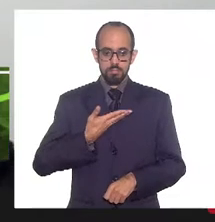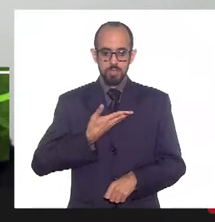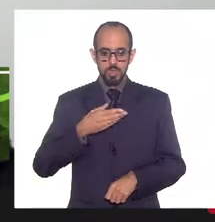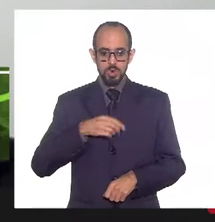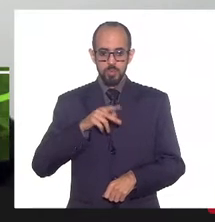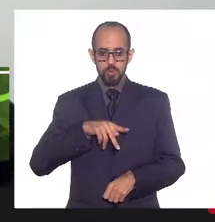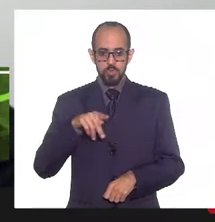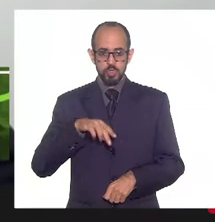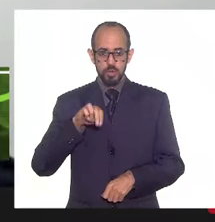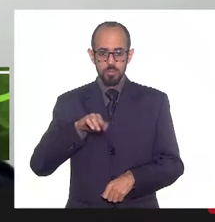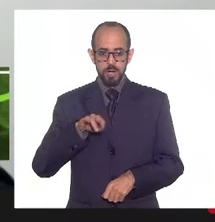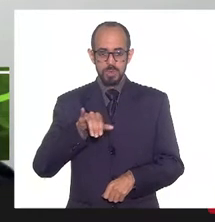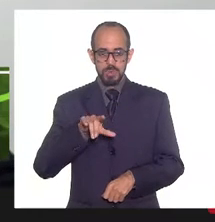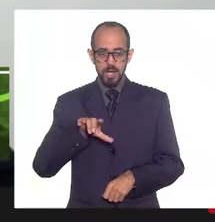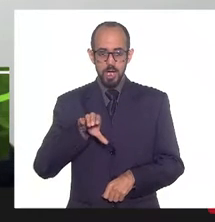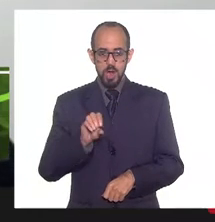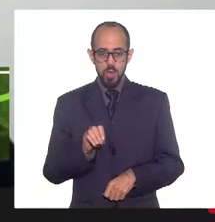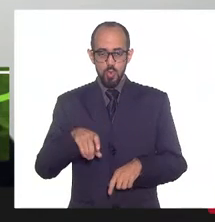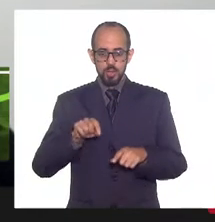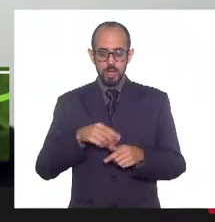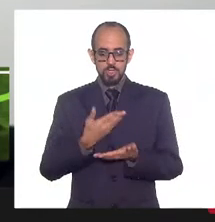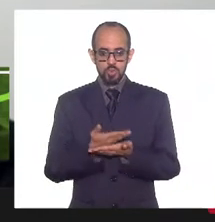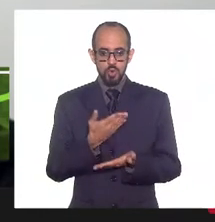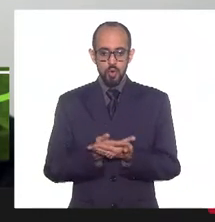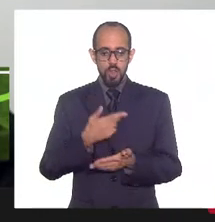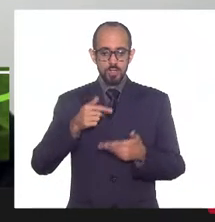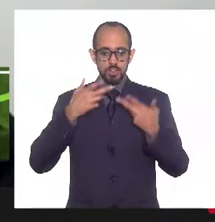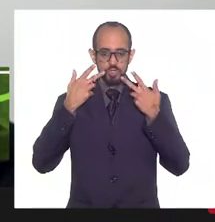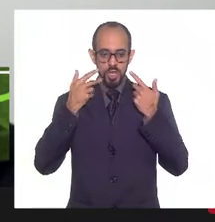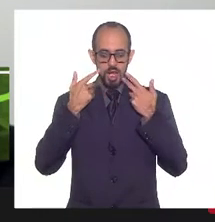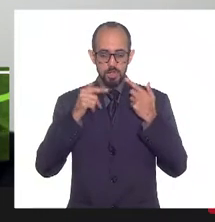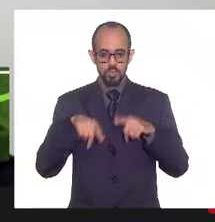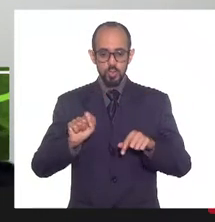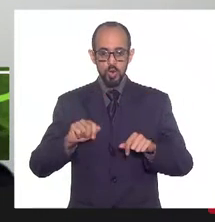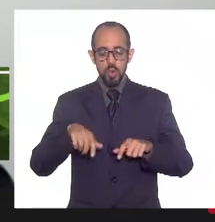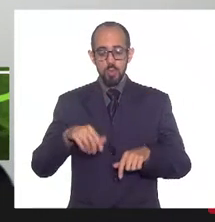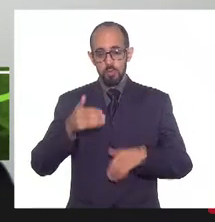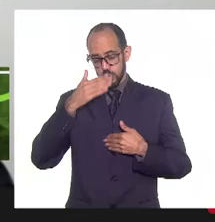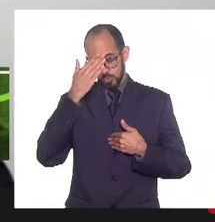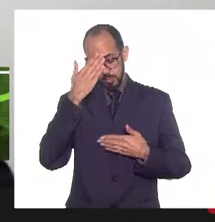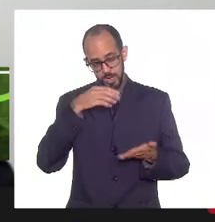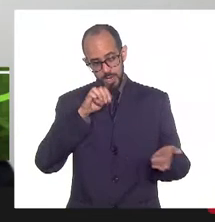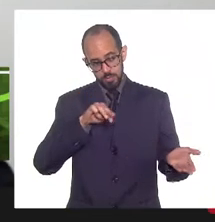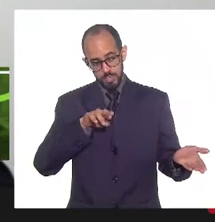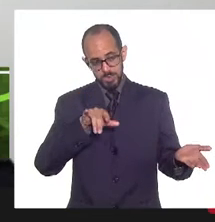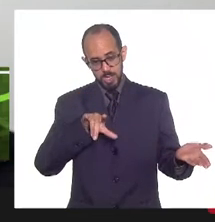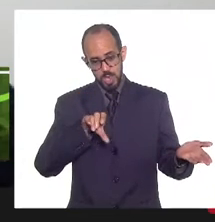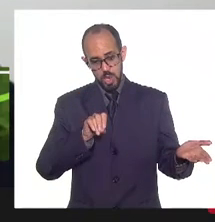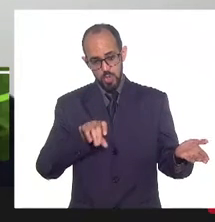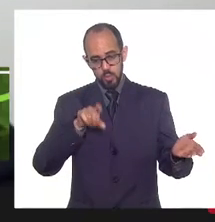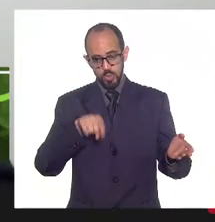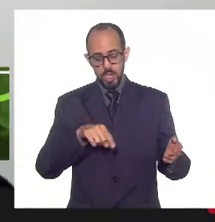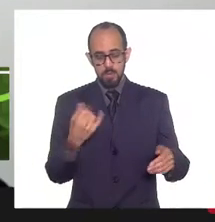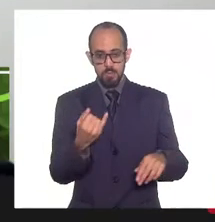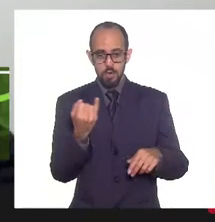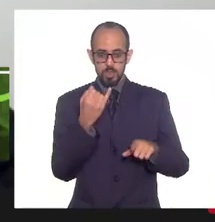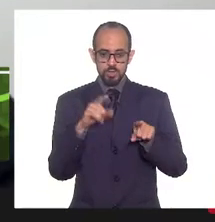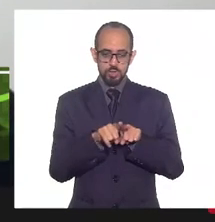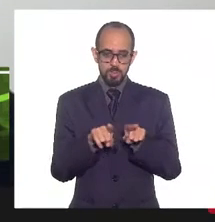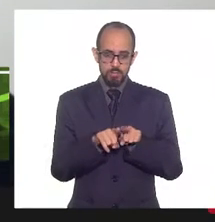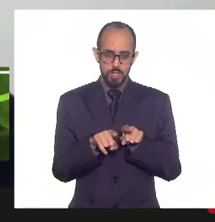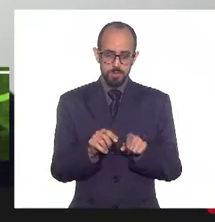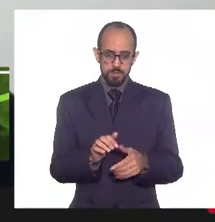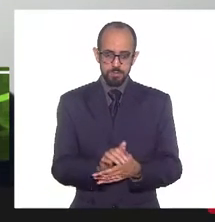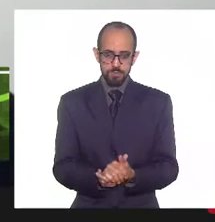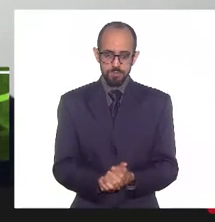Marcelo Reis também da escola de teatro Martins Pena obrigado Marcelo a presença da Martins Pena para nós aqui também é muito importante obrigado